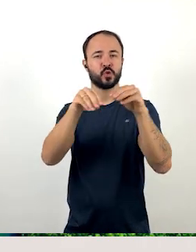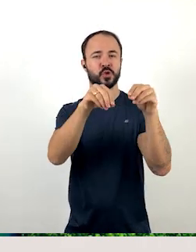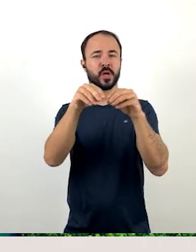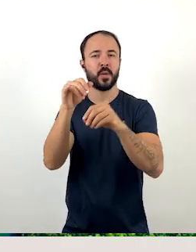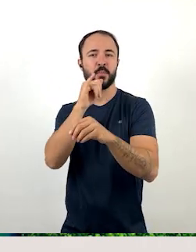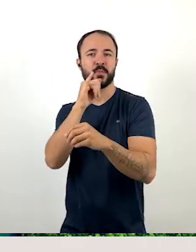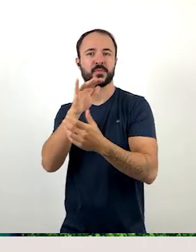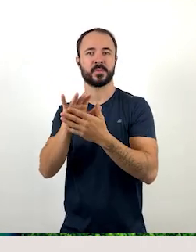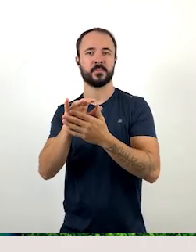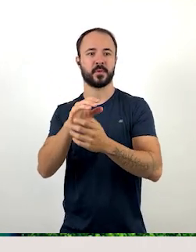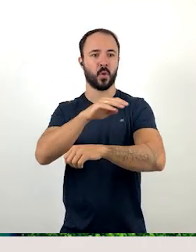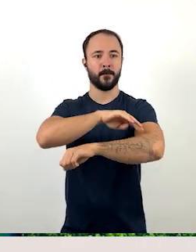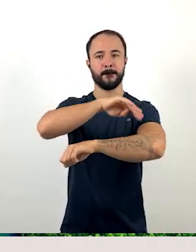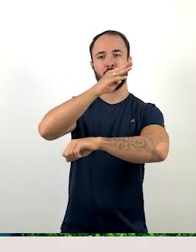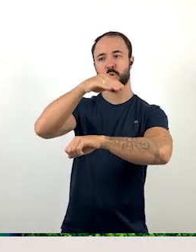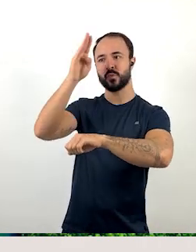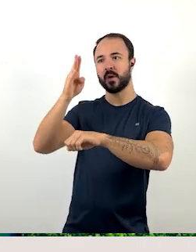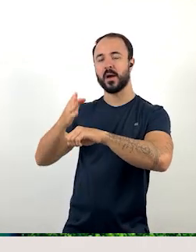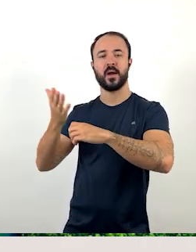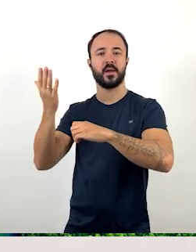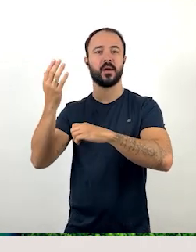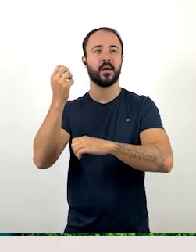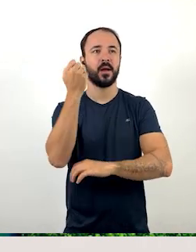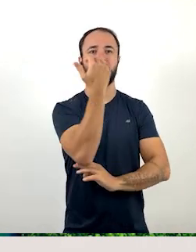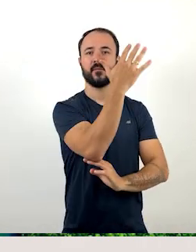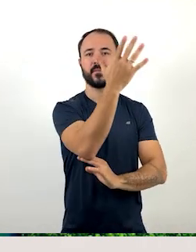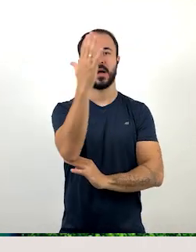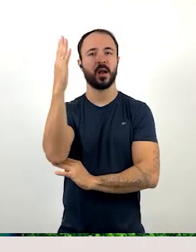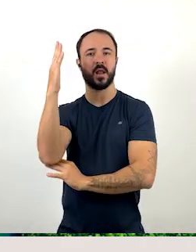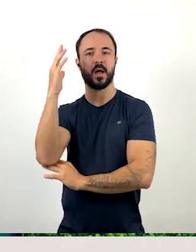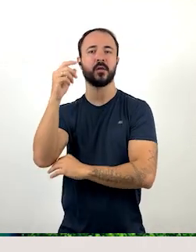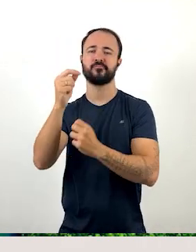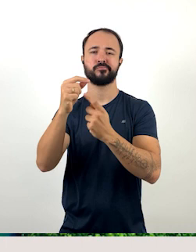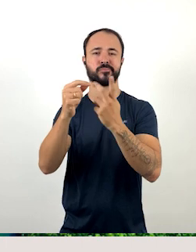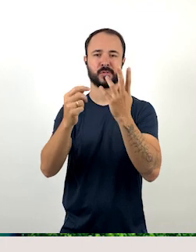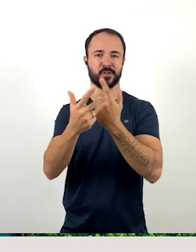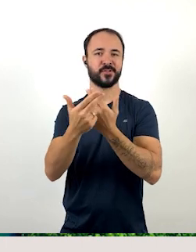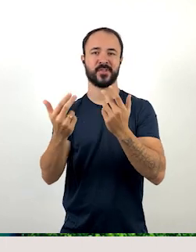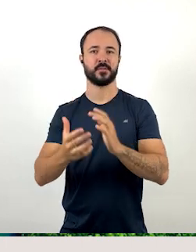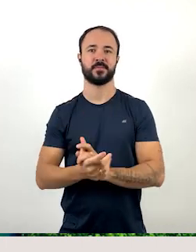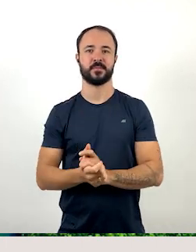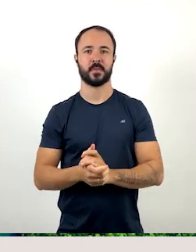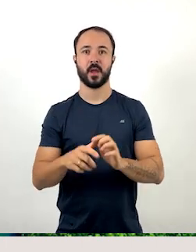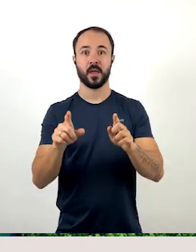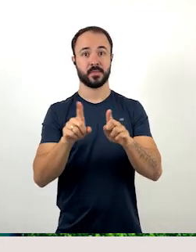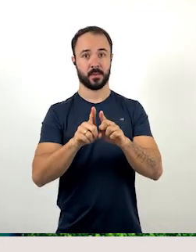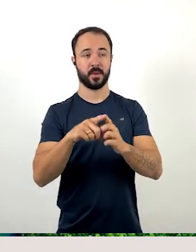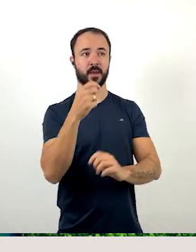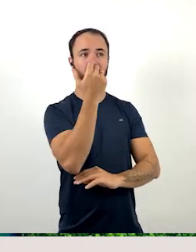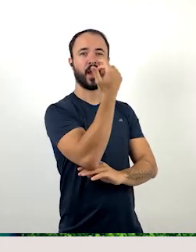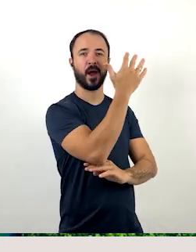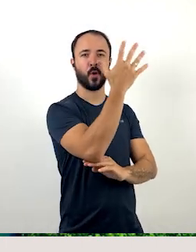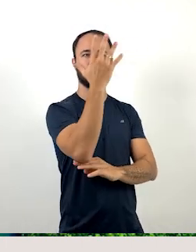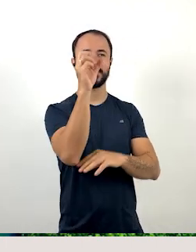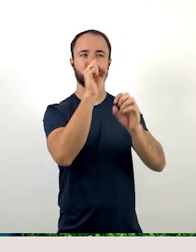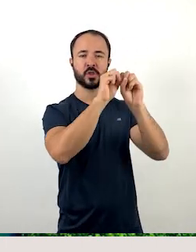os desertos, montanhas, pradarias e pastagens. Nós também temos os